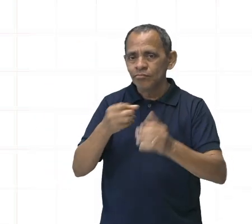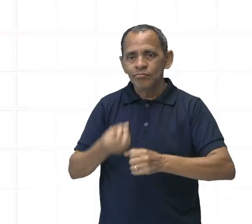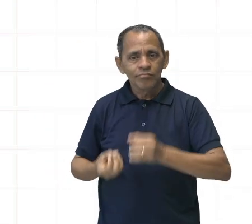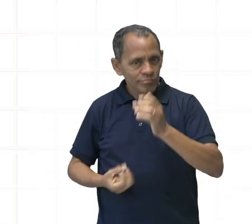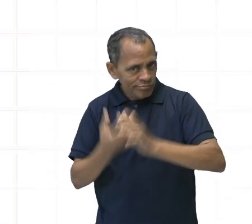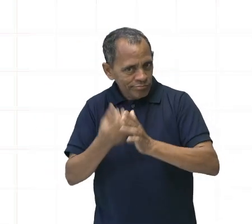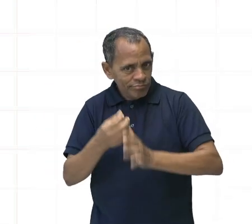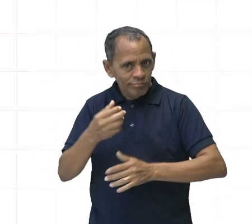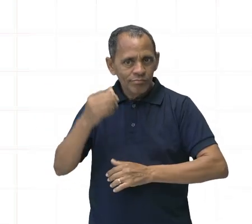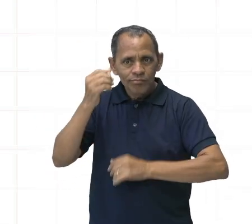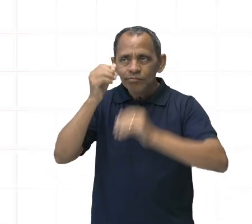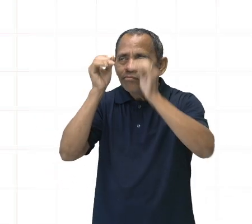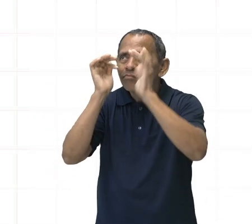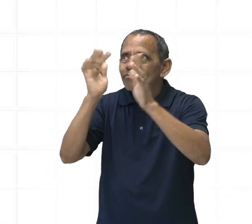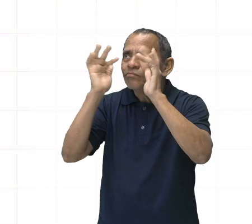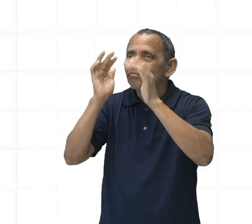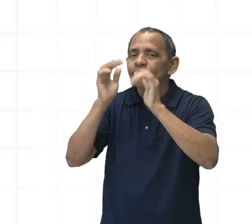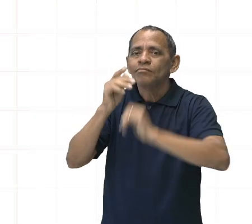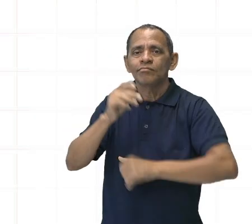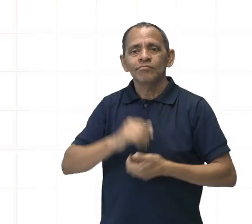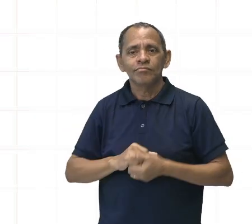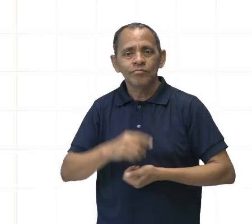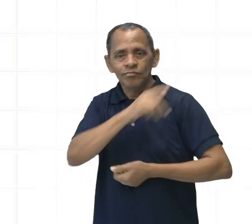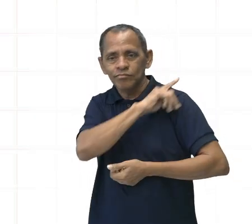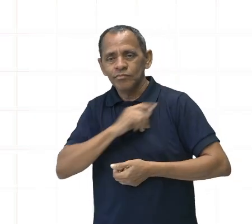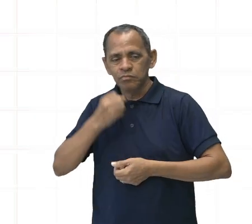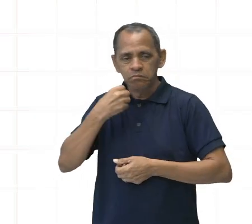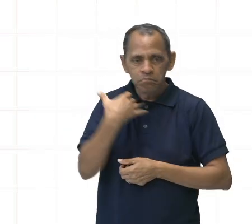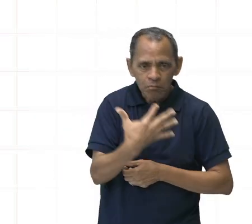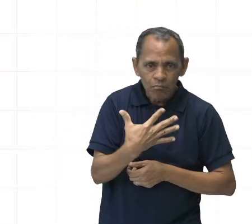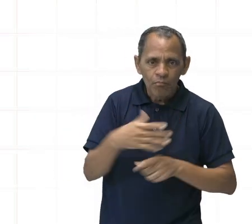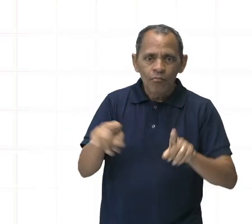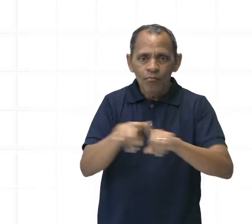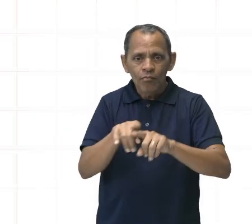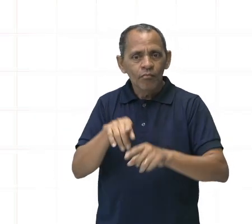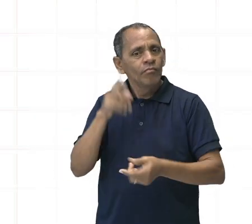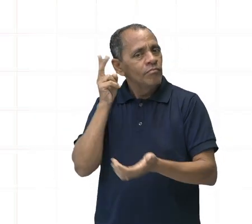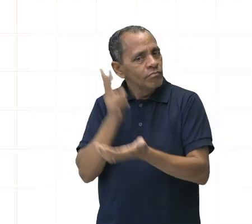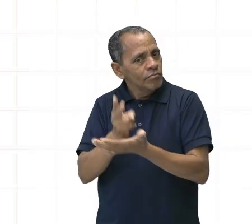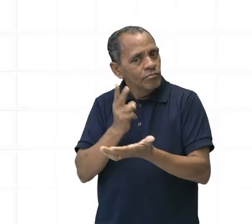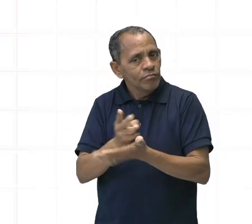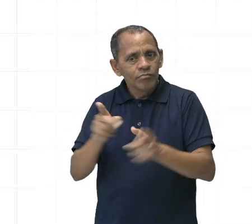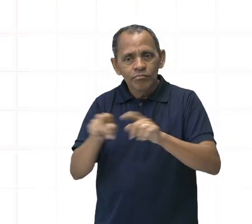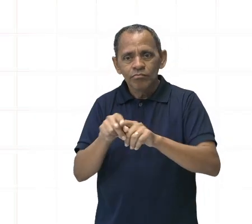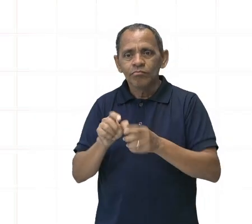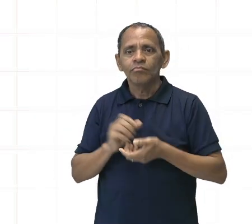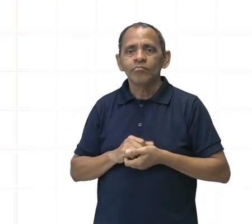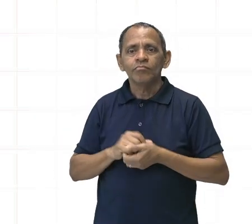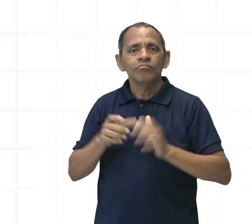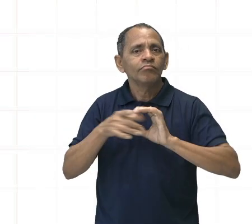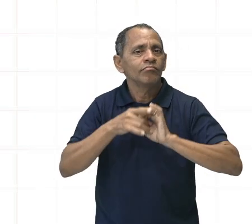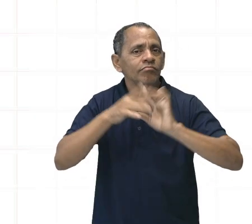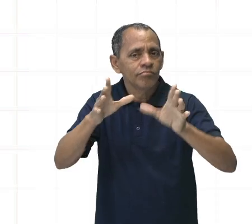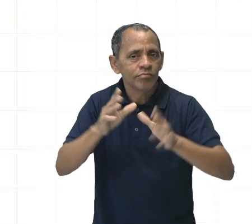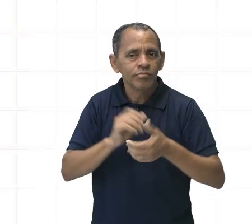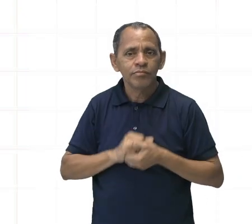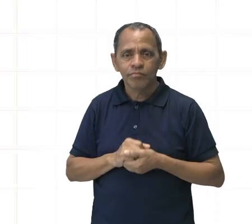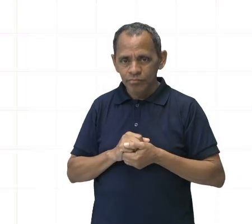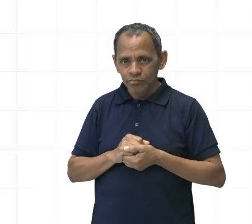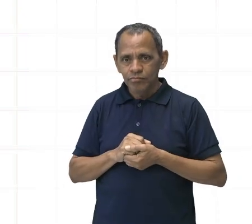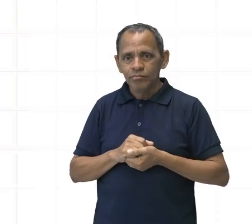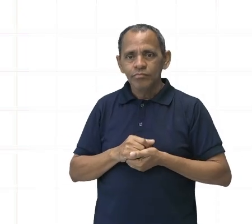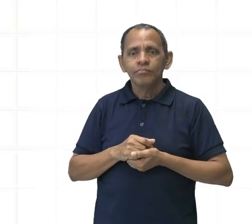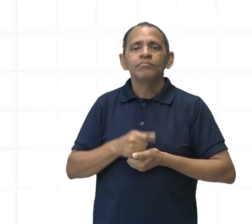imaginário popular um presidente bondoso, um presidente que estava sempre disposto a se sacrificar pelo seu povo.